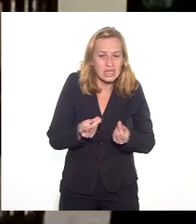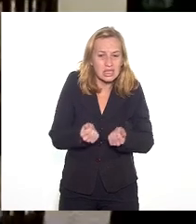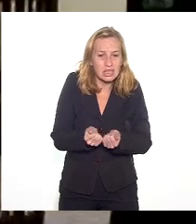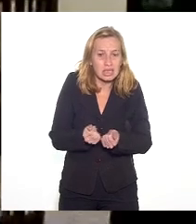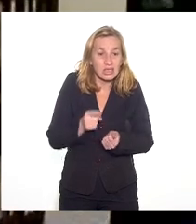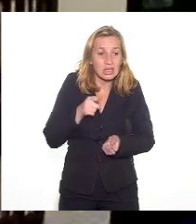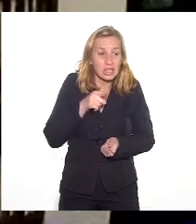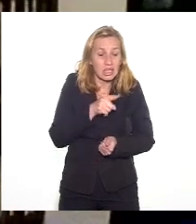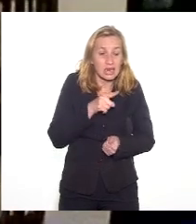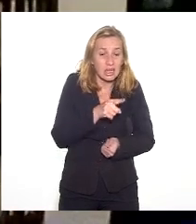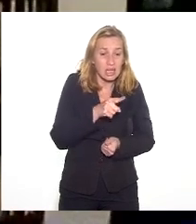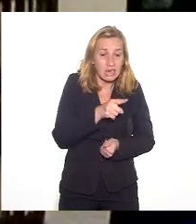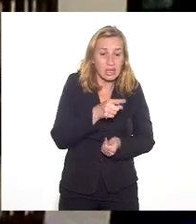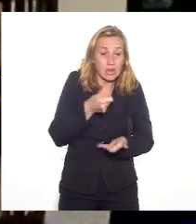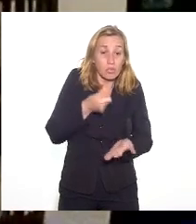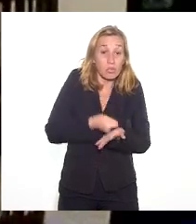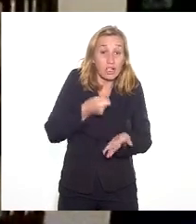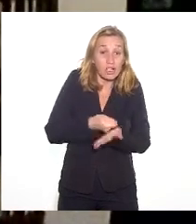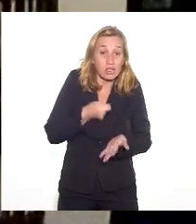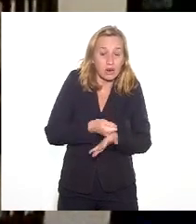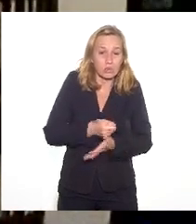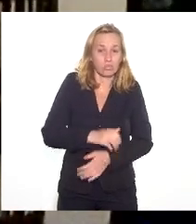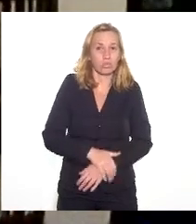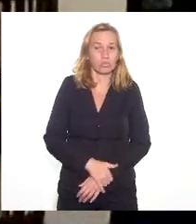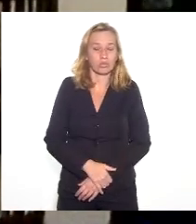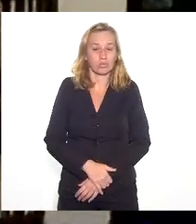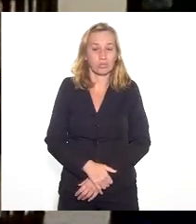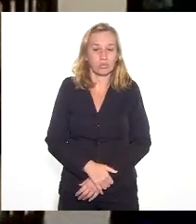por dever e obrigação